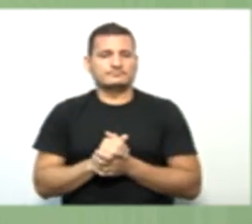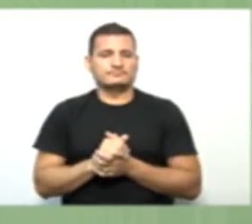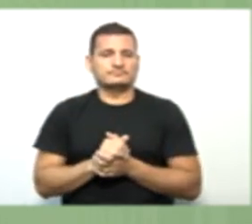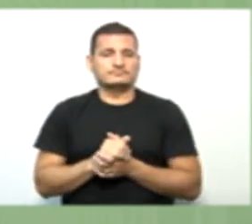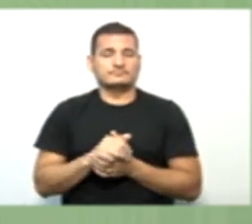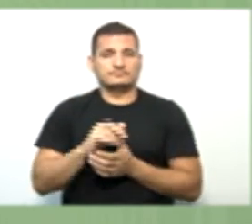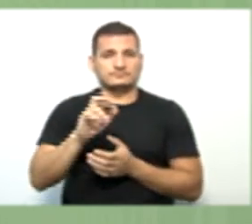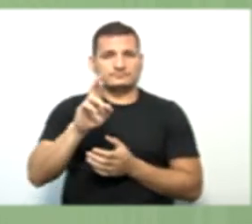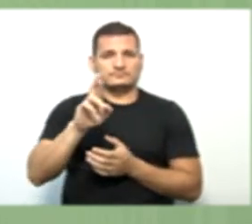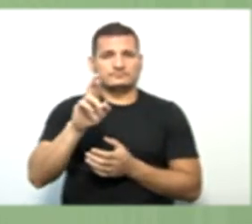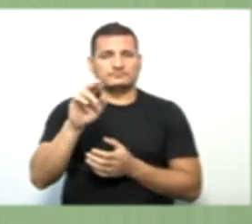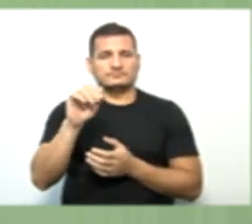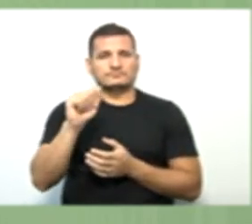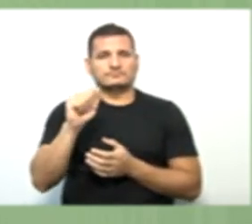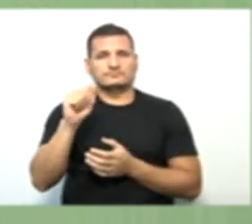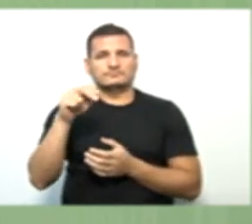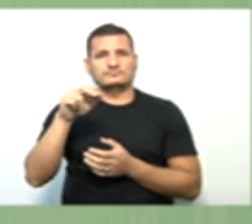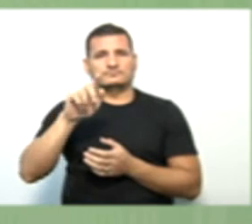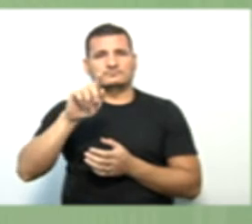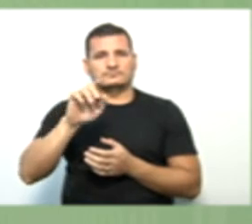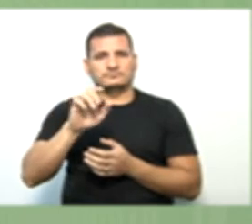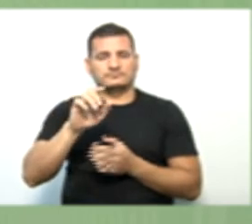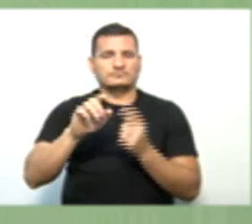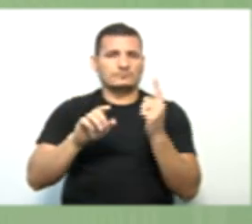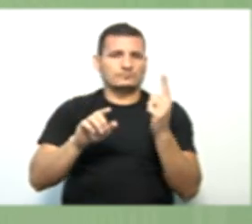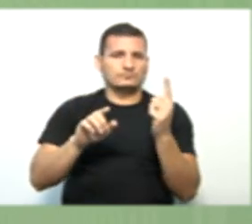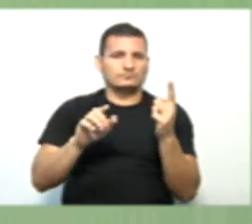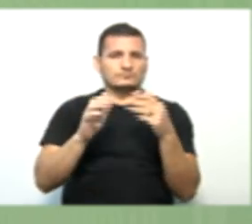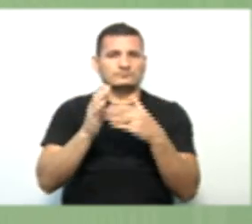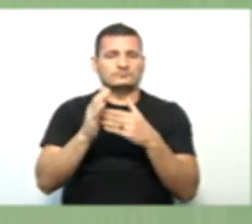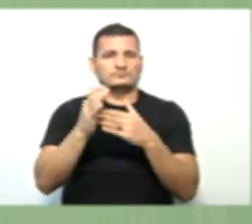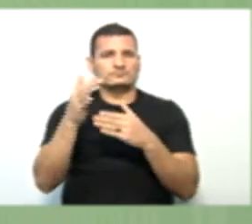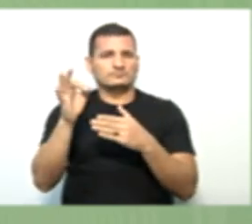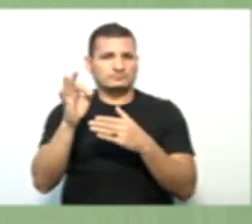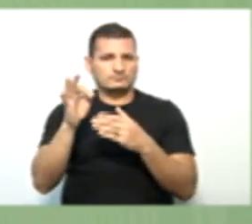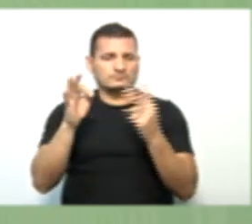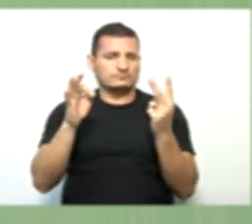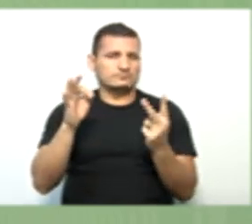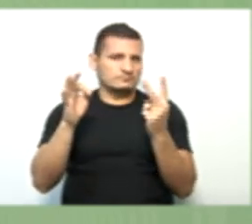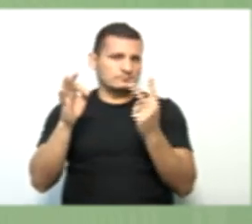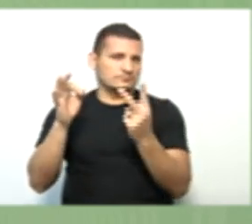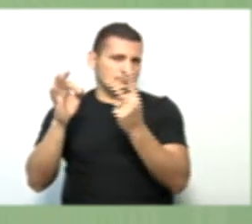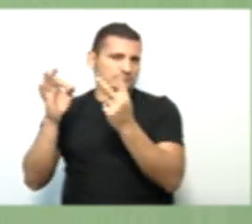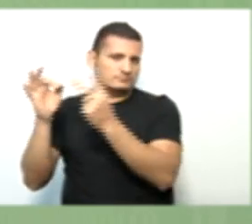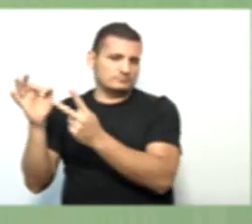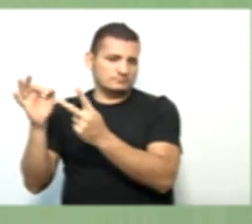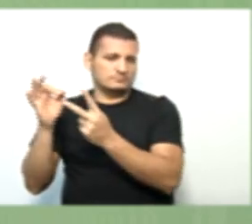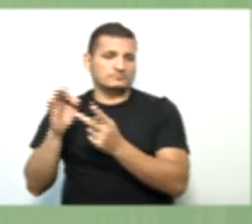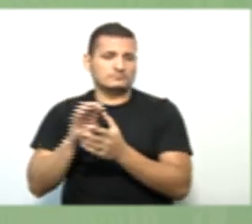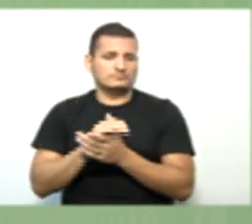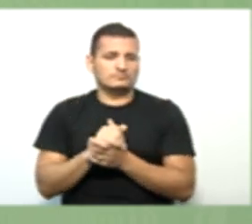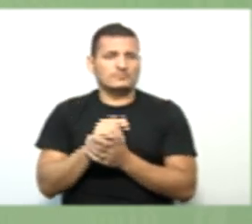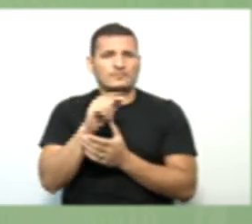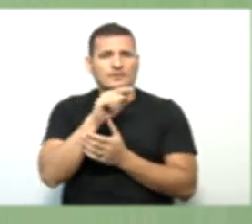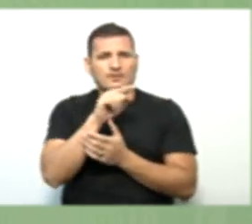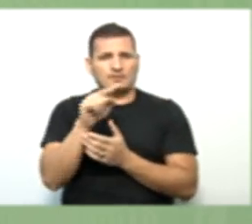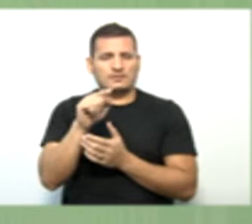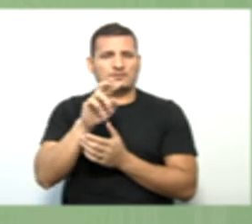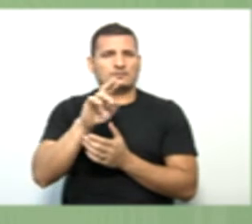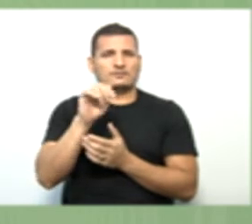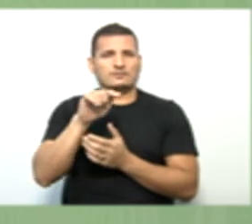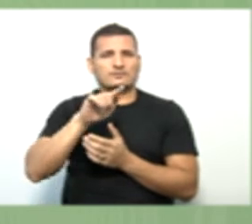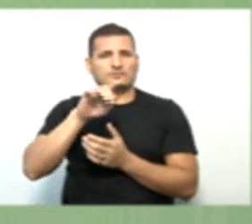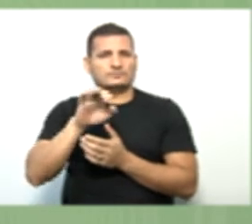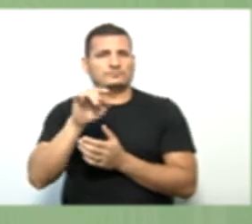o range de 1 até 10 de 2 em 2. Então, essa expressão aqui, ela vai gerar um conjunto